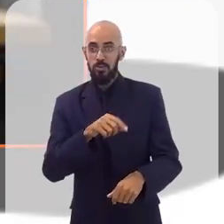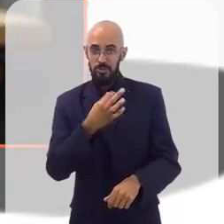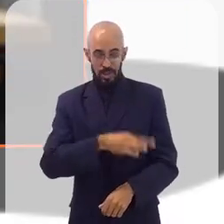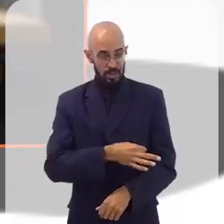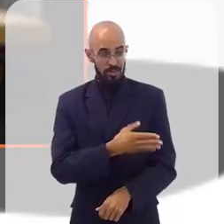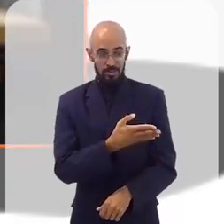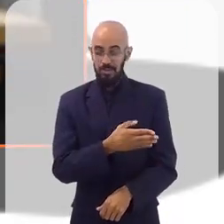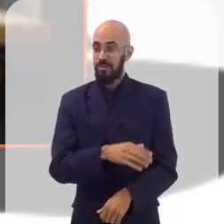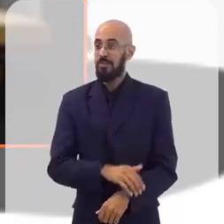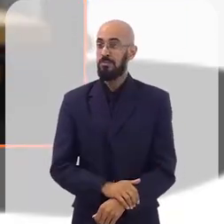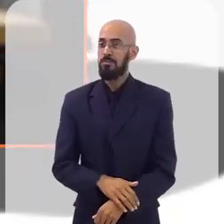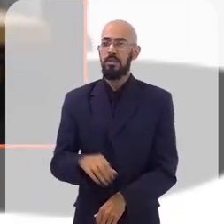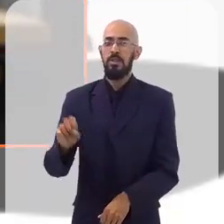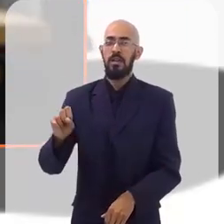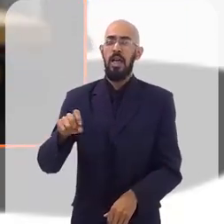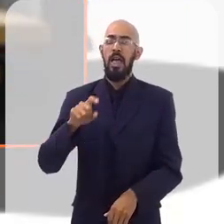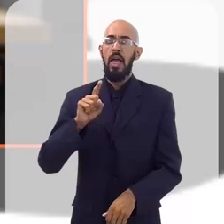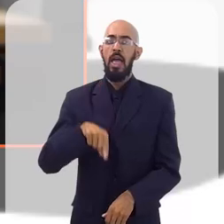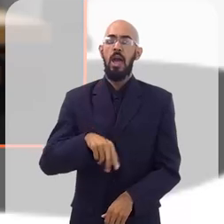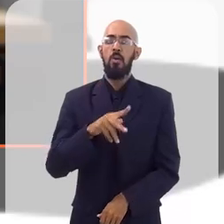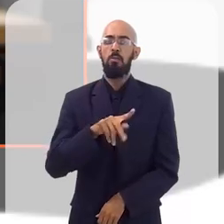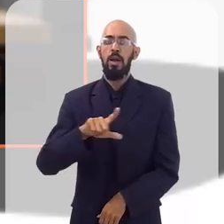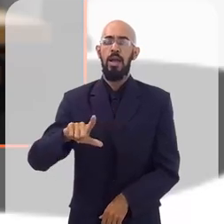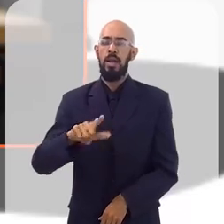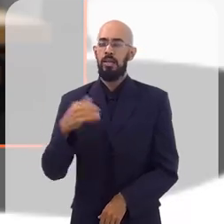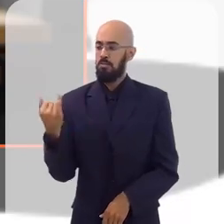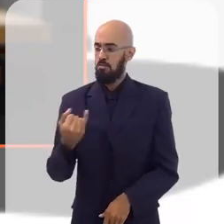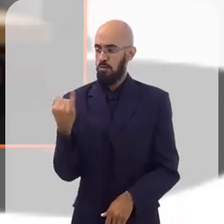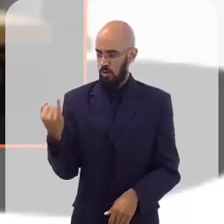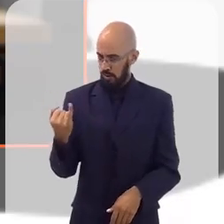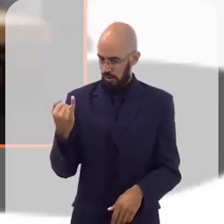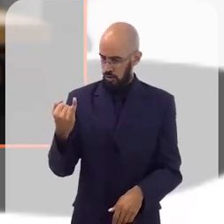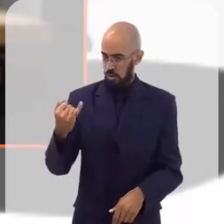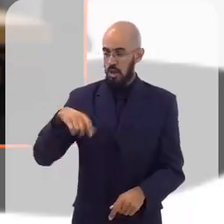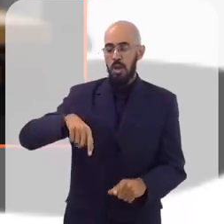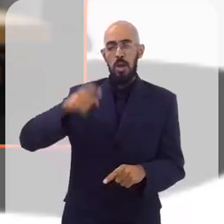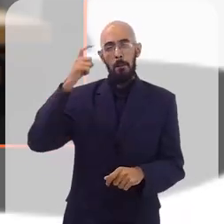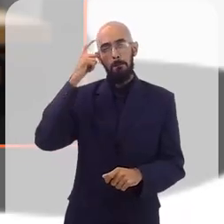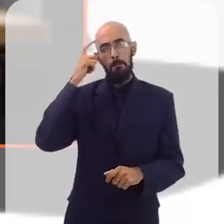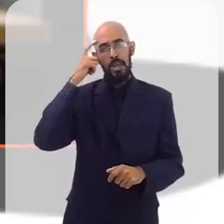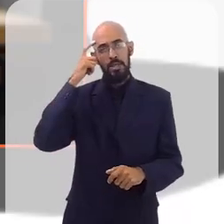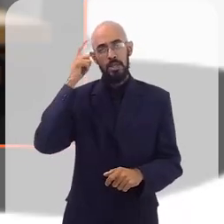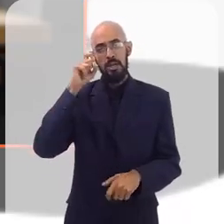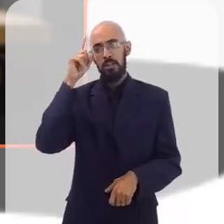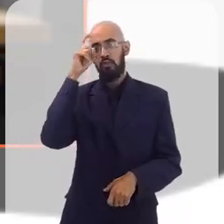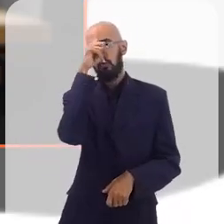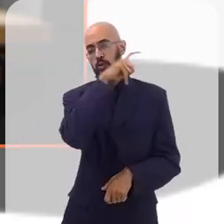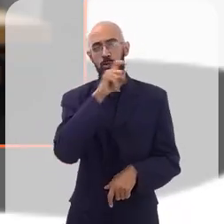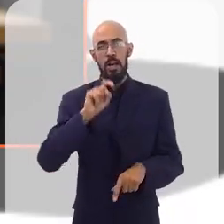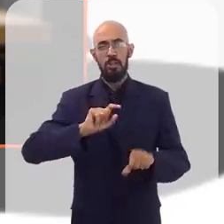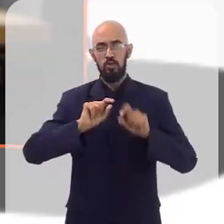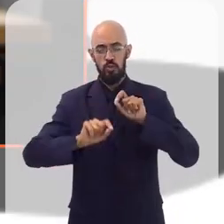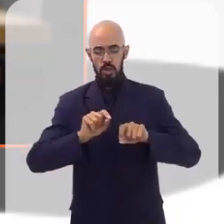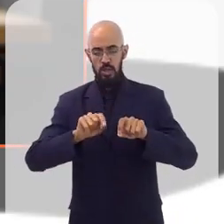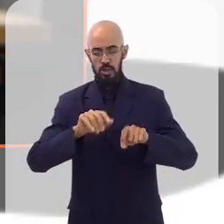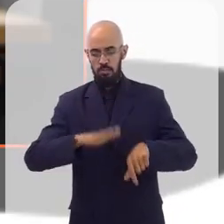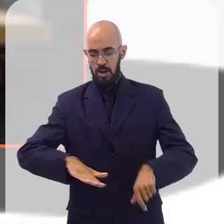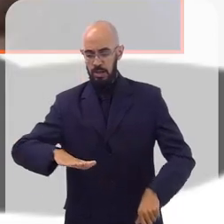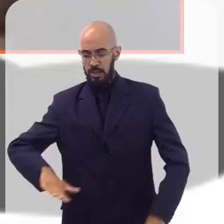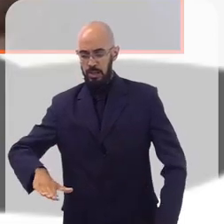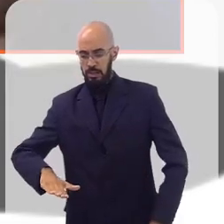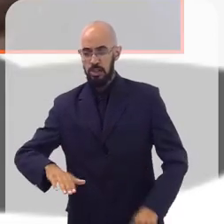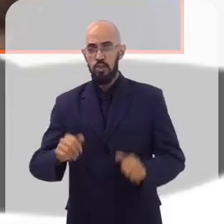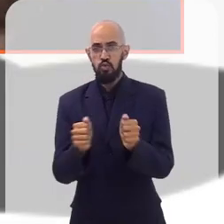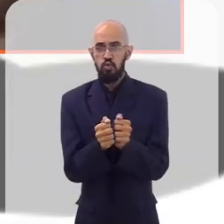A surdez as outras coisas as outras crianças também vão estar passíveis a entender os seus coleguinhas daqui para frente da